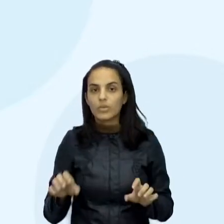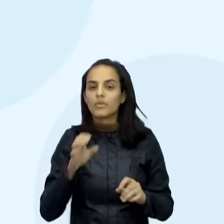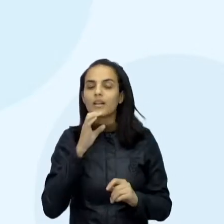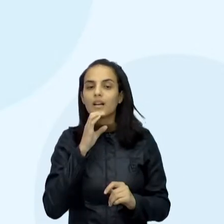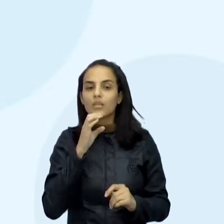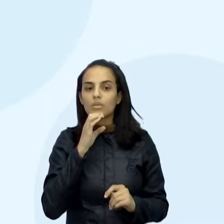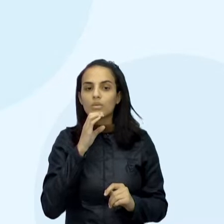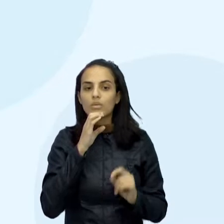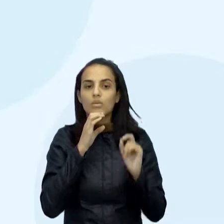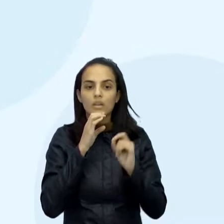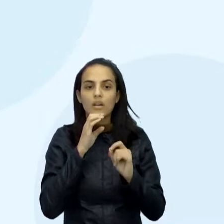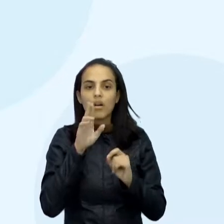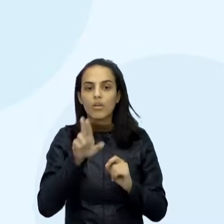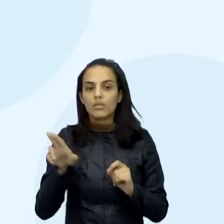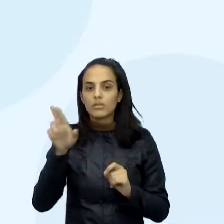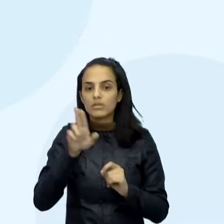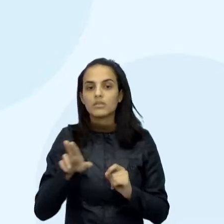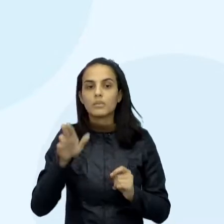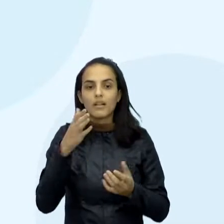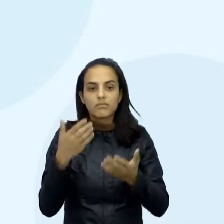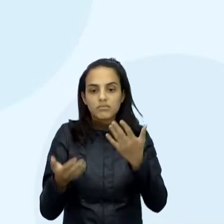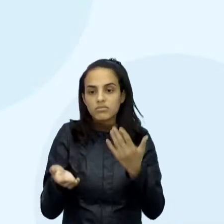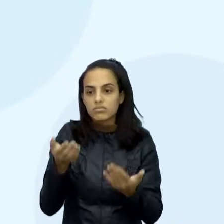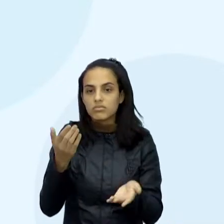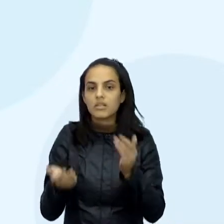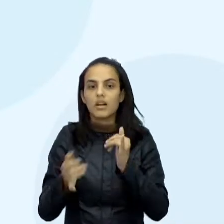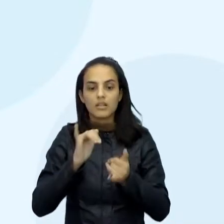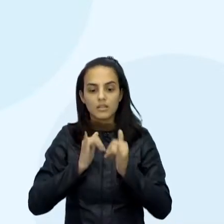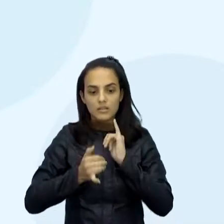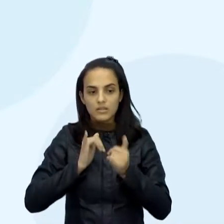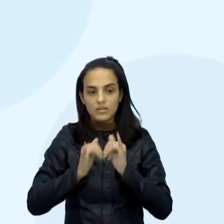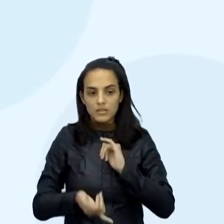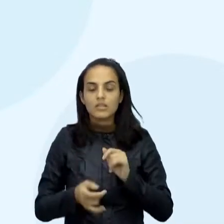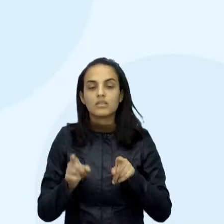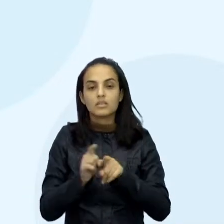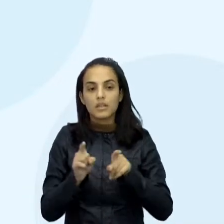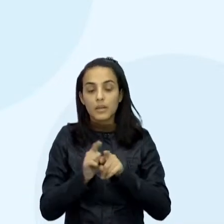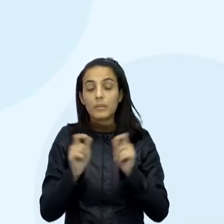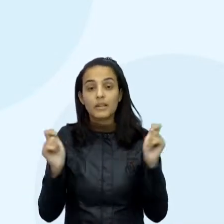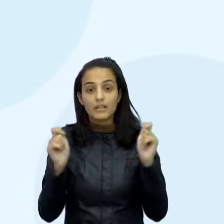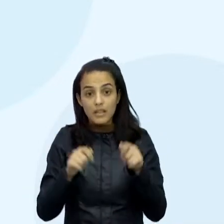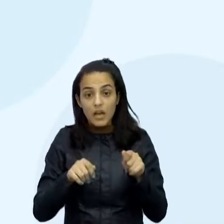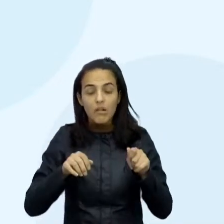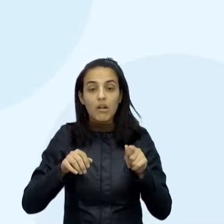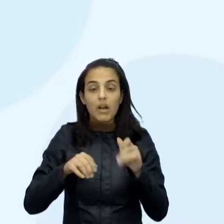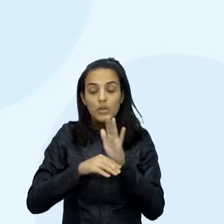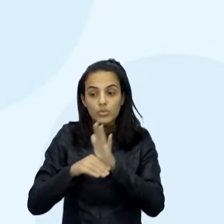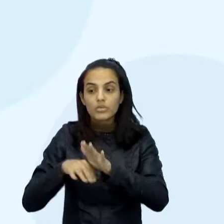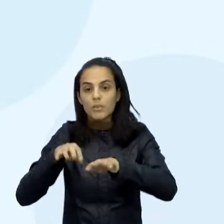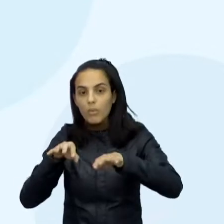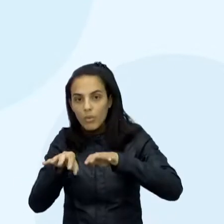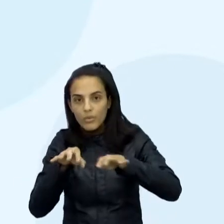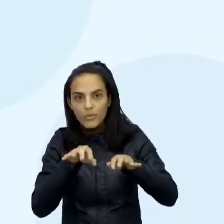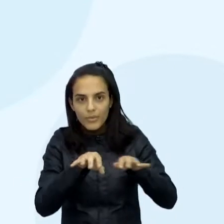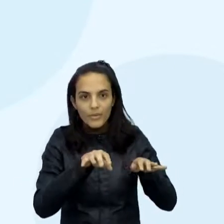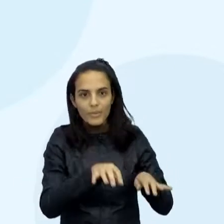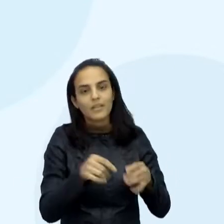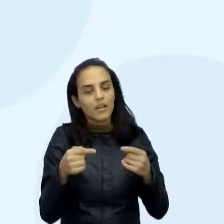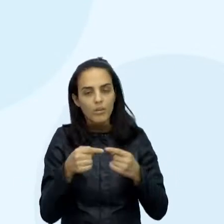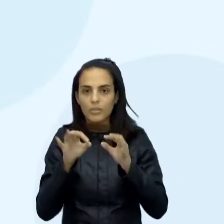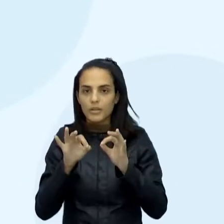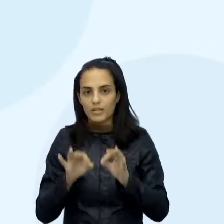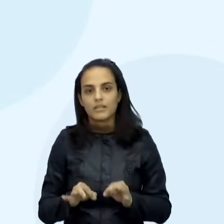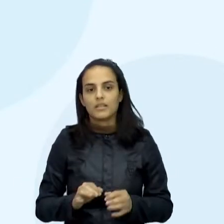calor ele é usado para variar a energia interna desse corpo e também para provocar movimento. Então, totalmente associado